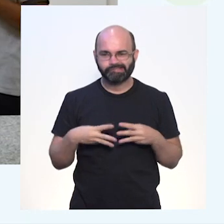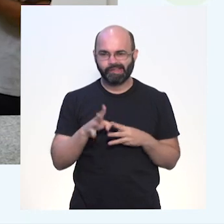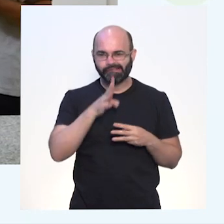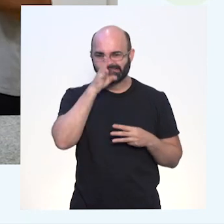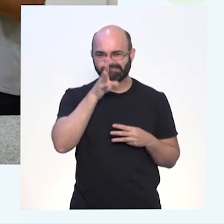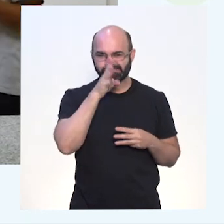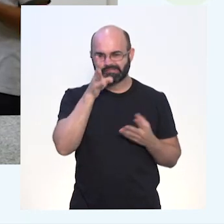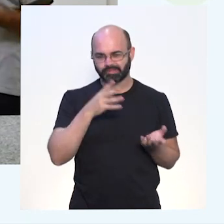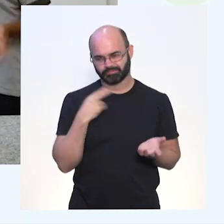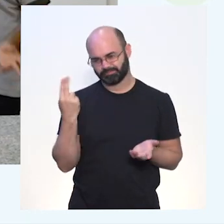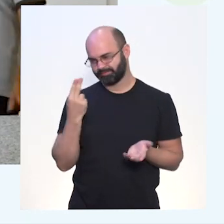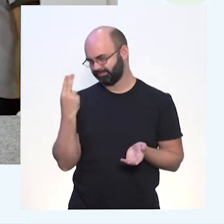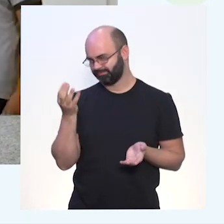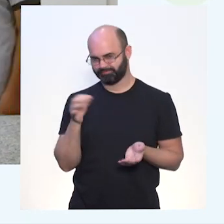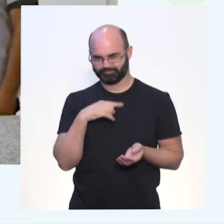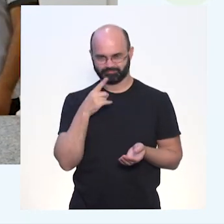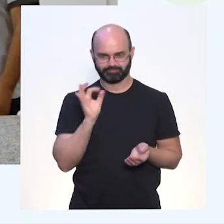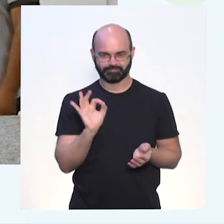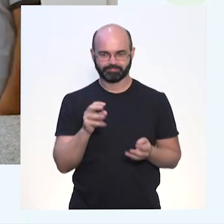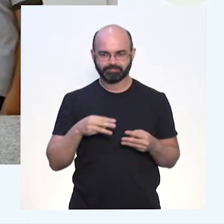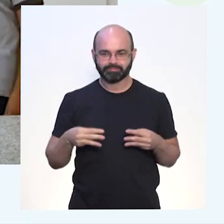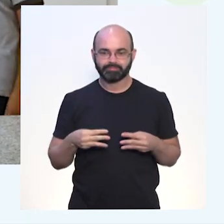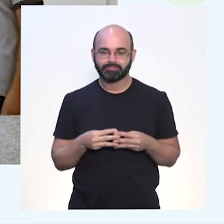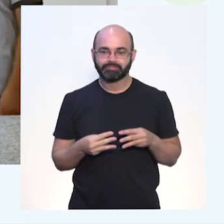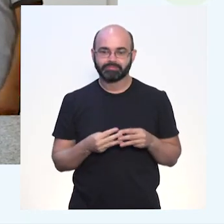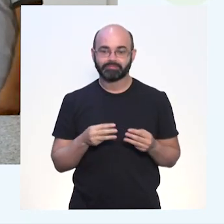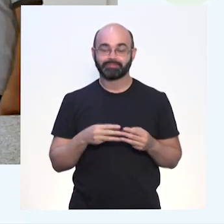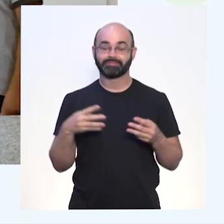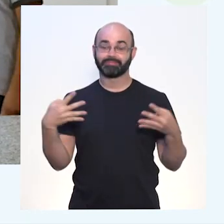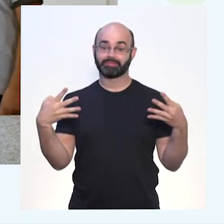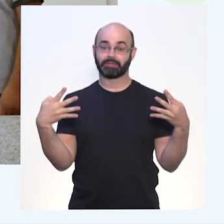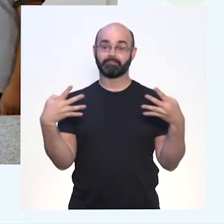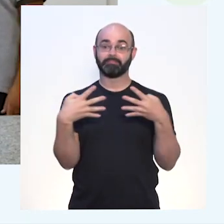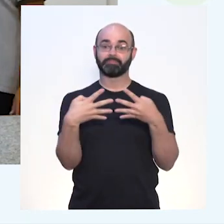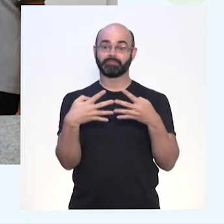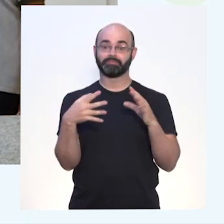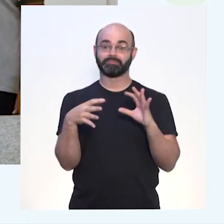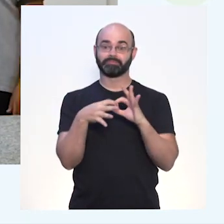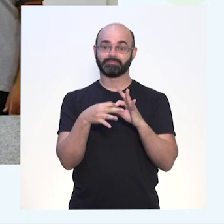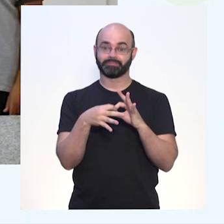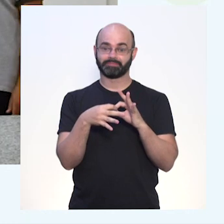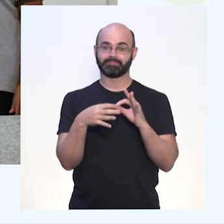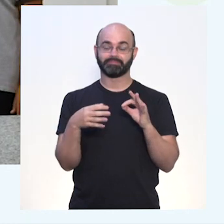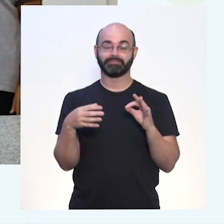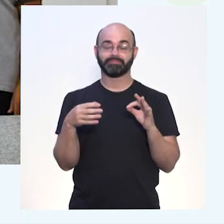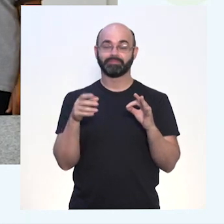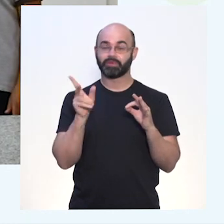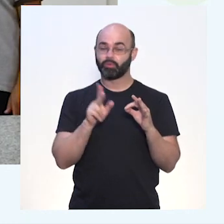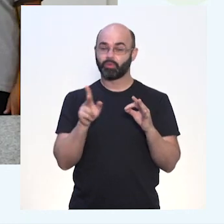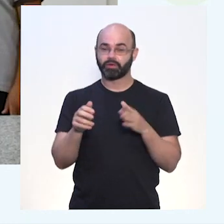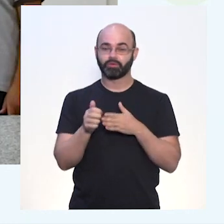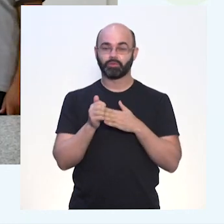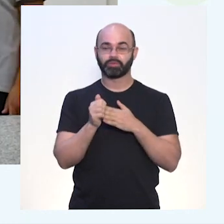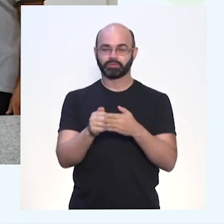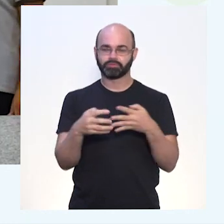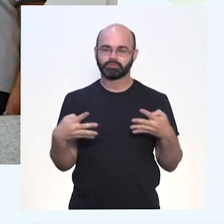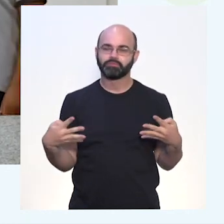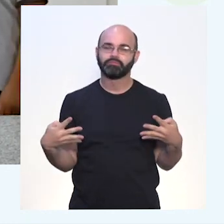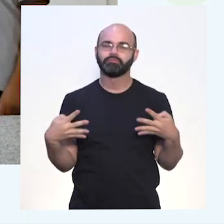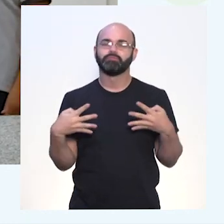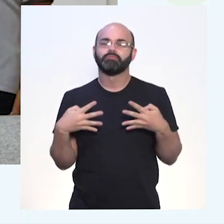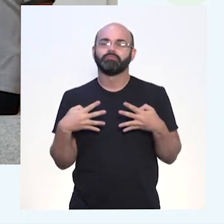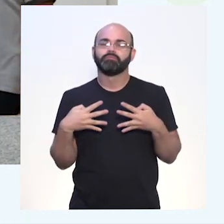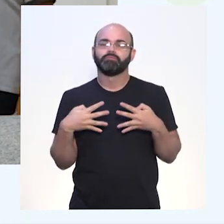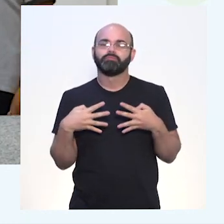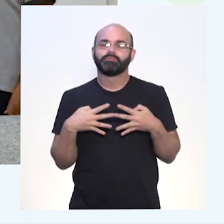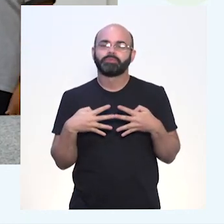tento, não conseguia Não encaixar de consegue, qualquer jeito, né? As ligações, elas acontecem dessa forma. Então, elas têm que ter orientação para que os elementos,